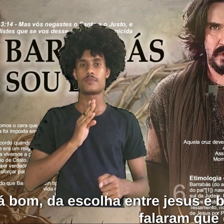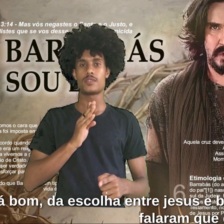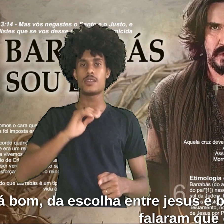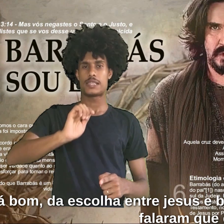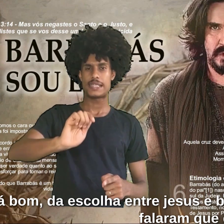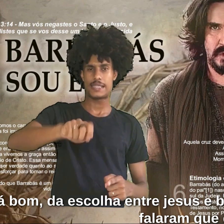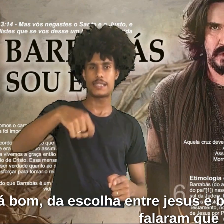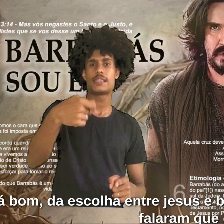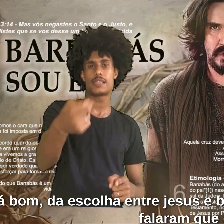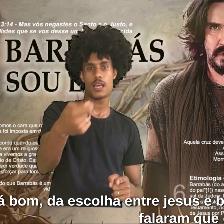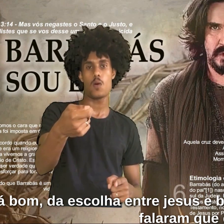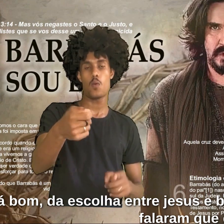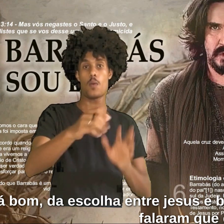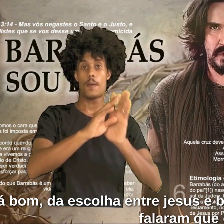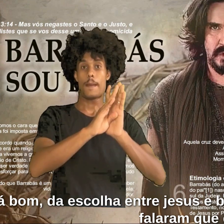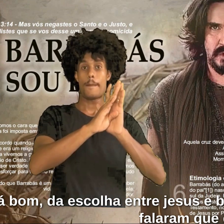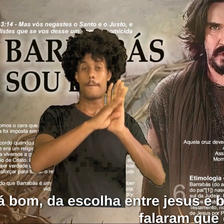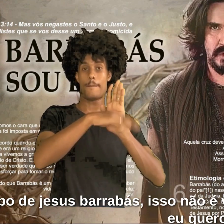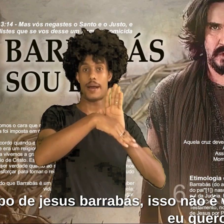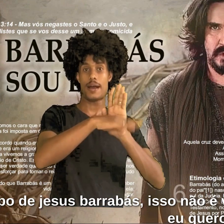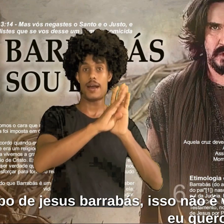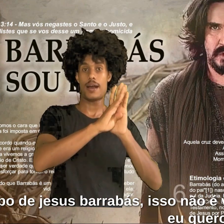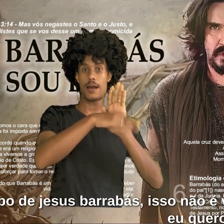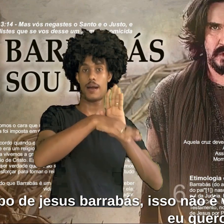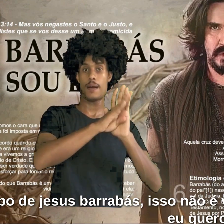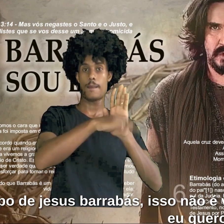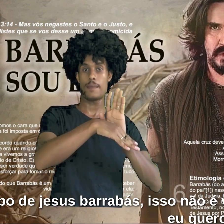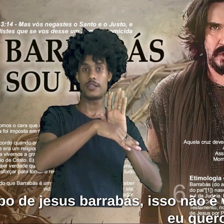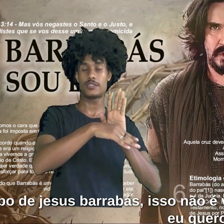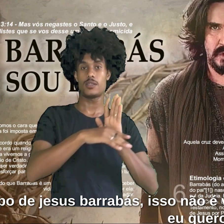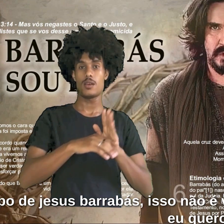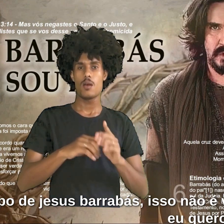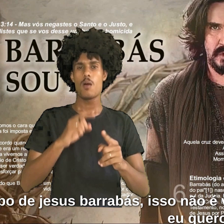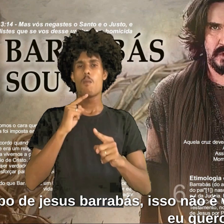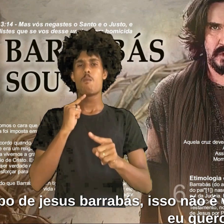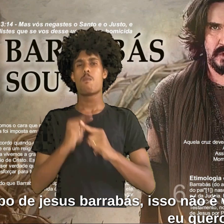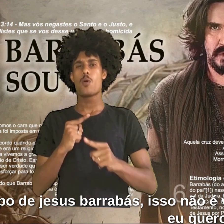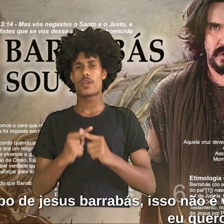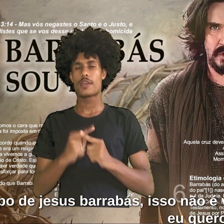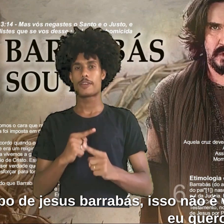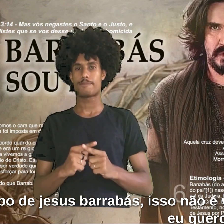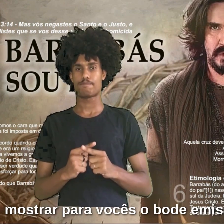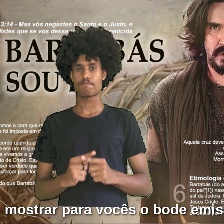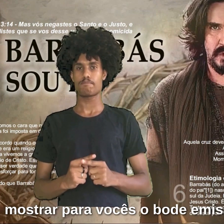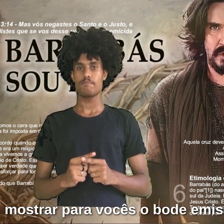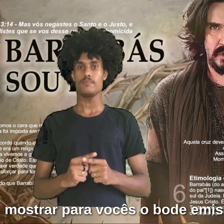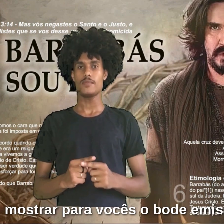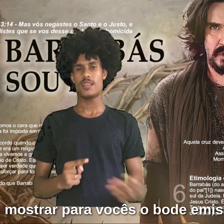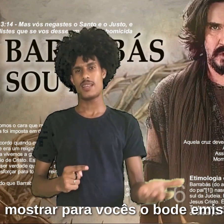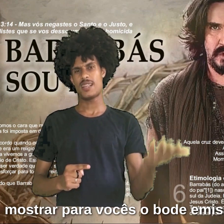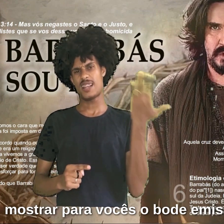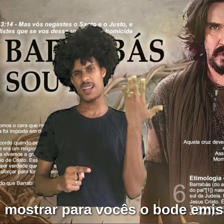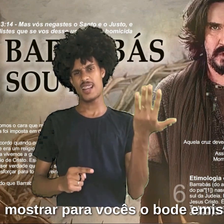escolha entre Jesus e Barrabás. Algumas pessoas falaram que é um tipo de Jesus, Barrabás. Isso não é verdade. Como, por exemplo, eu quero mostrar para vocês o